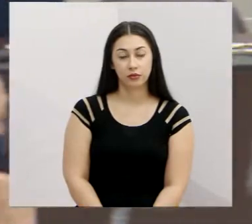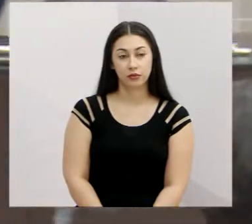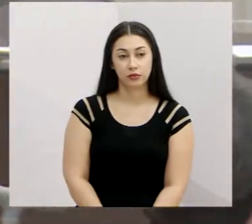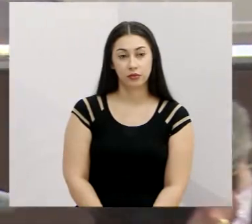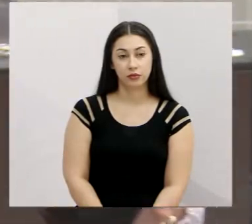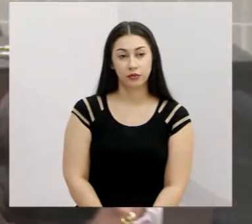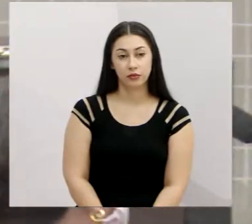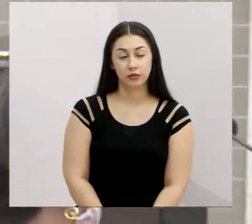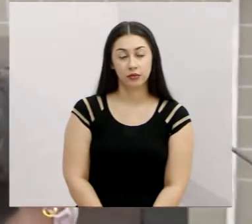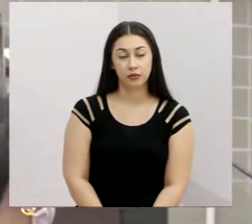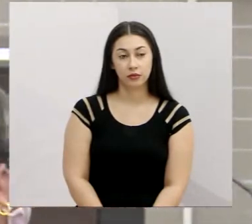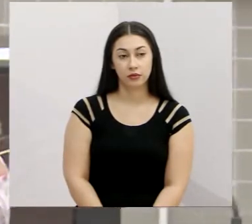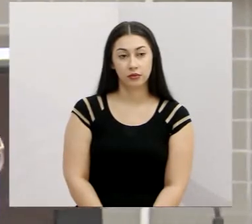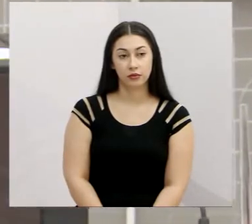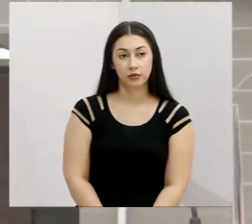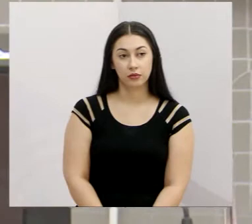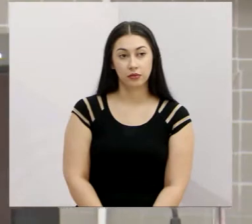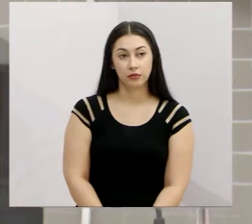E